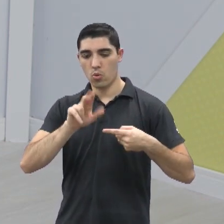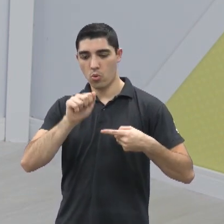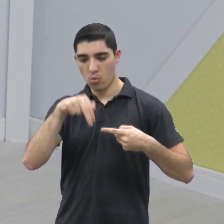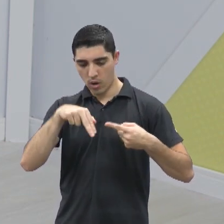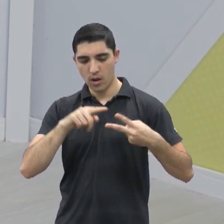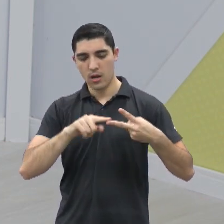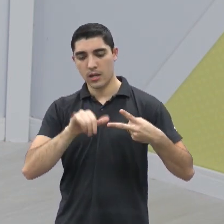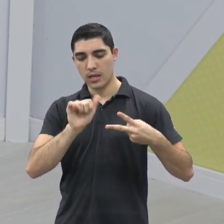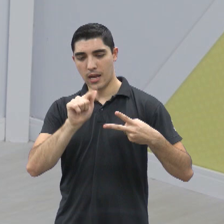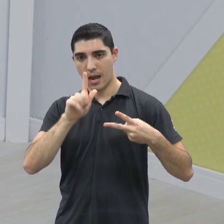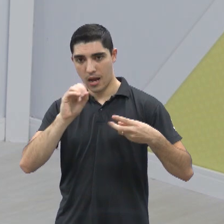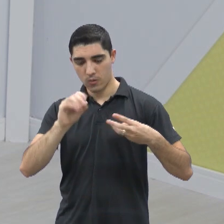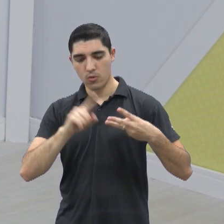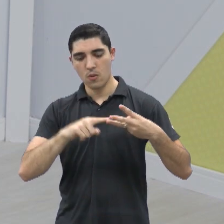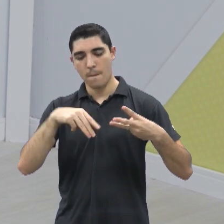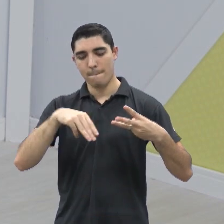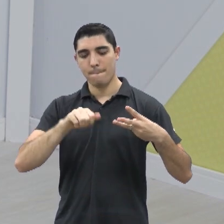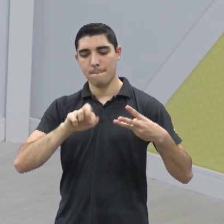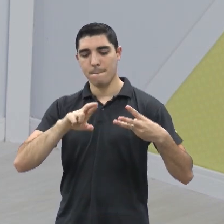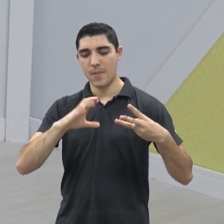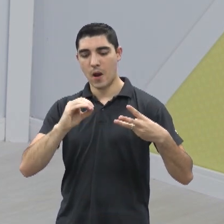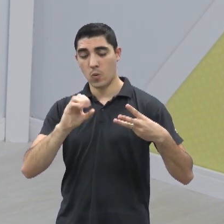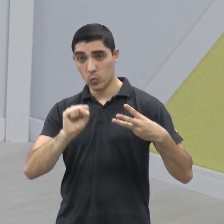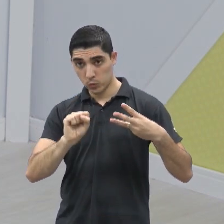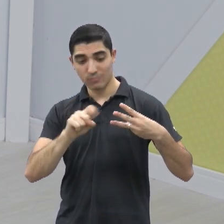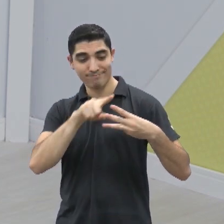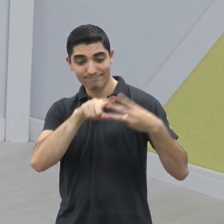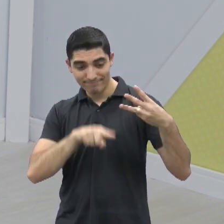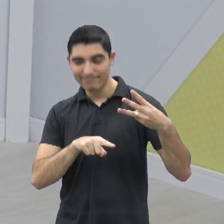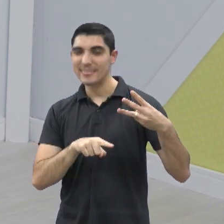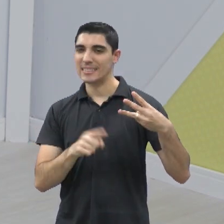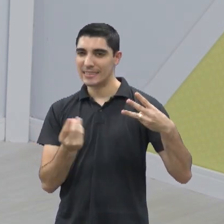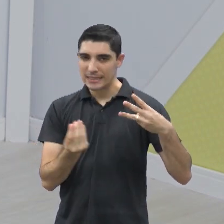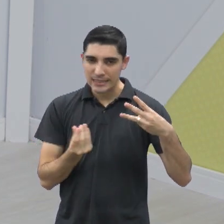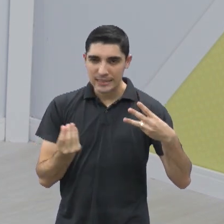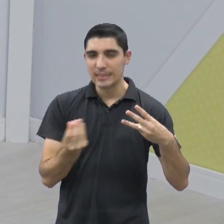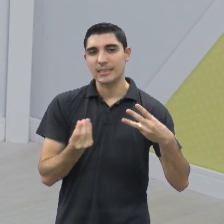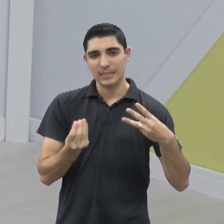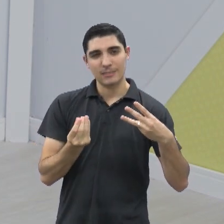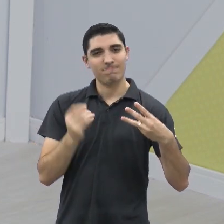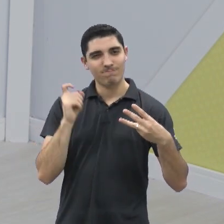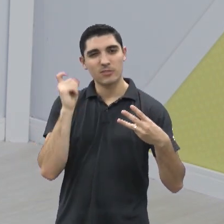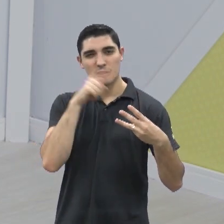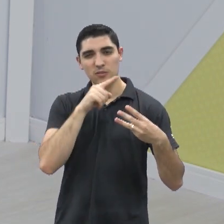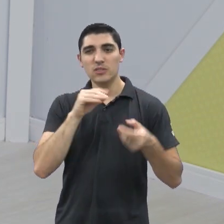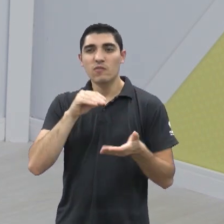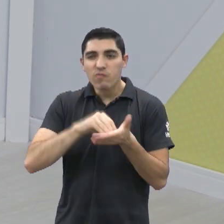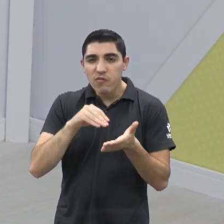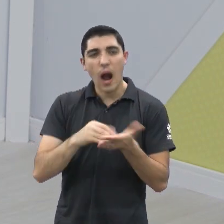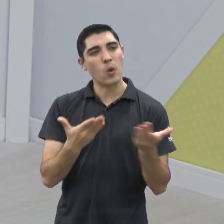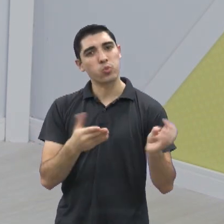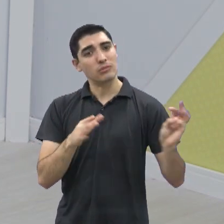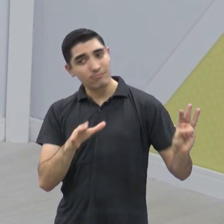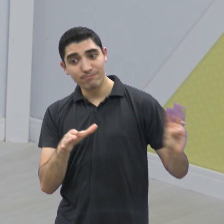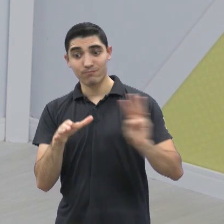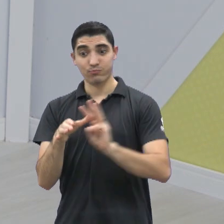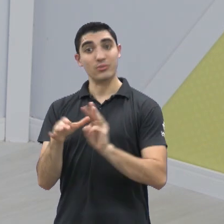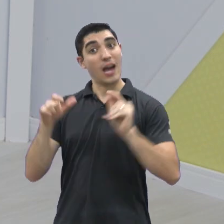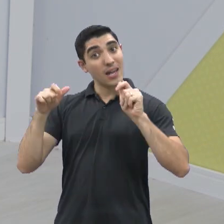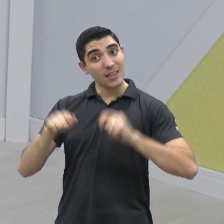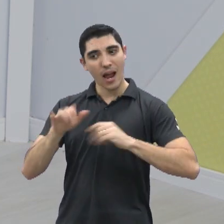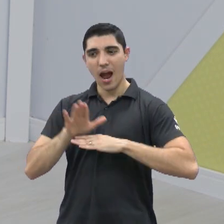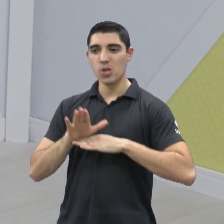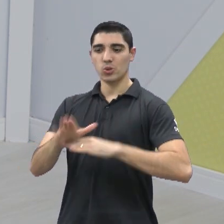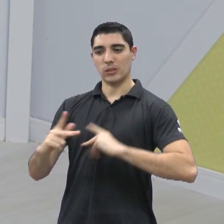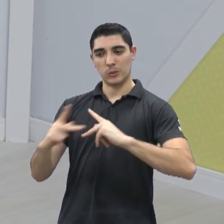e o ponteiro também o Marcos Coelho. Fez a diferença, faz falta no rodízio, faz falta ali de repente numa mudança técnica e